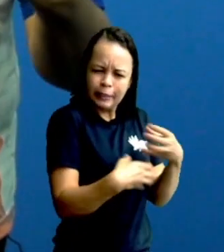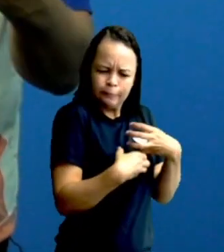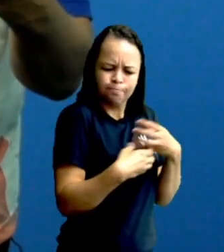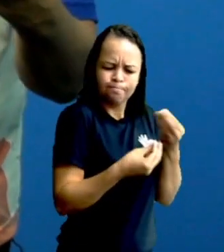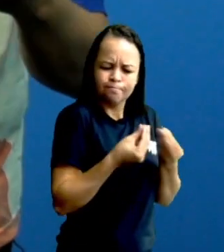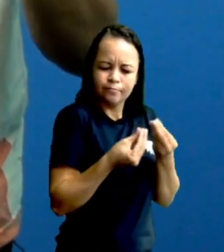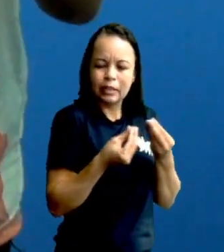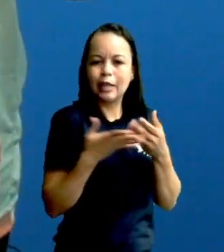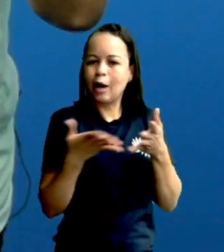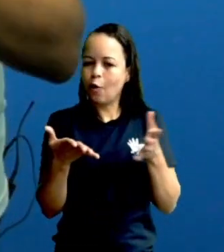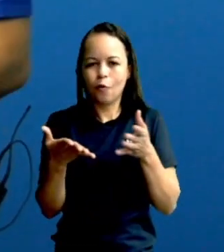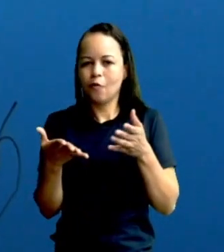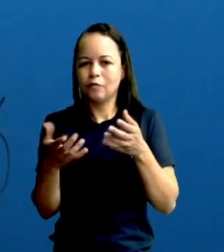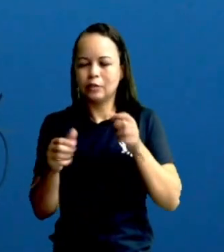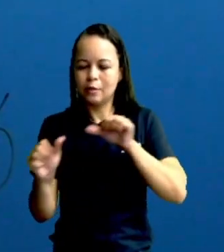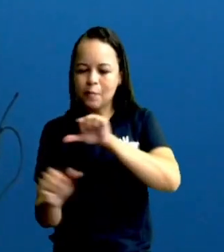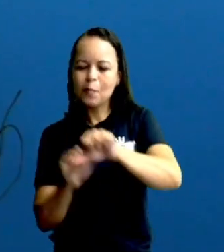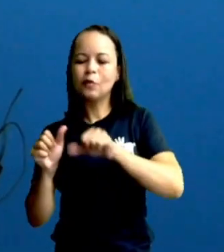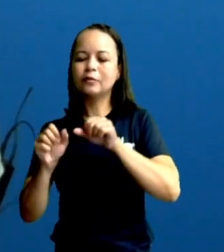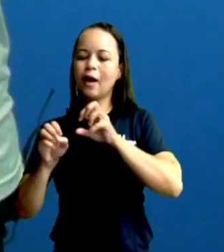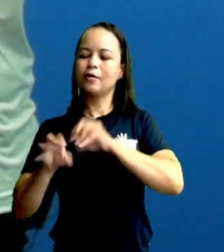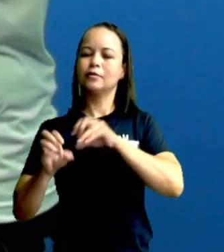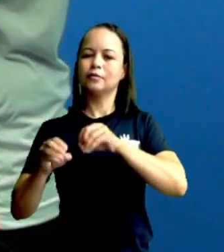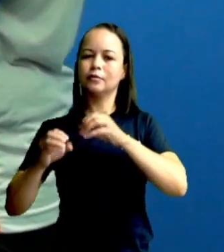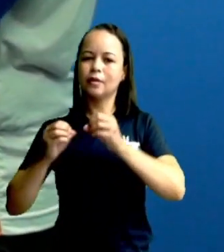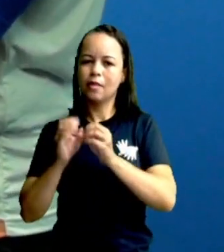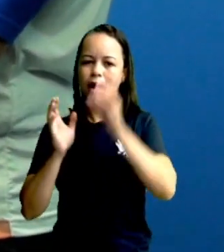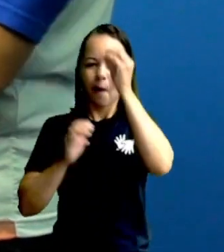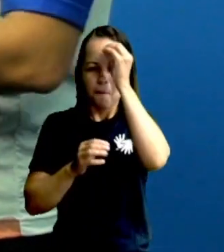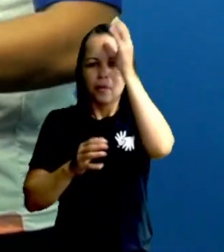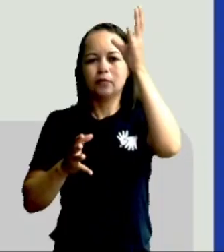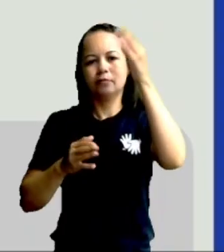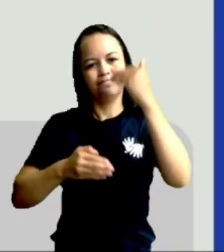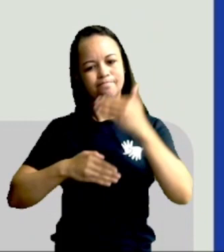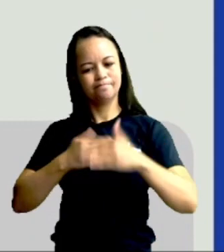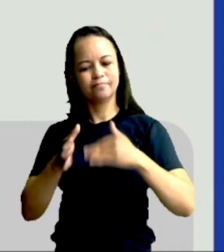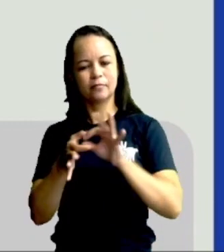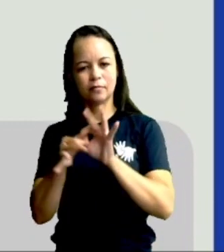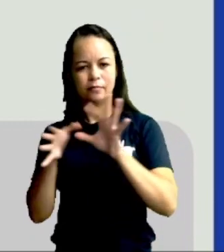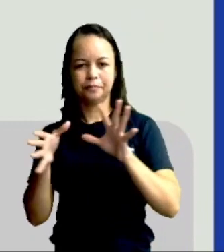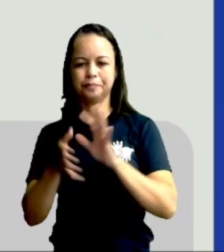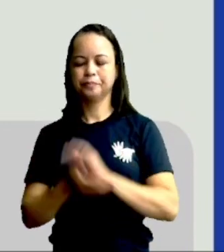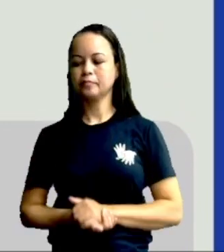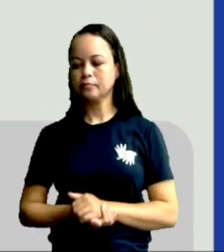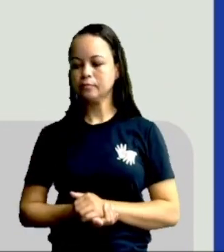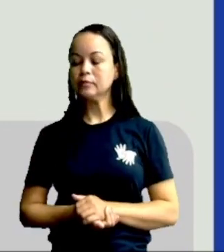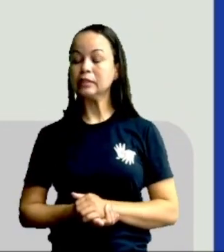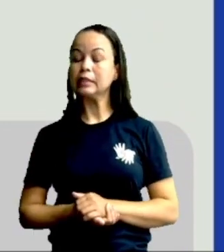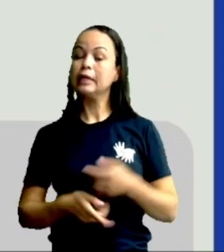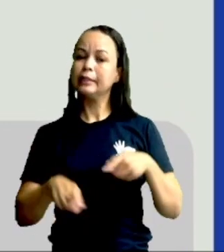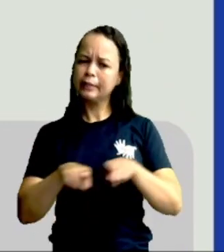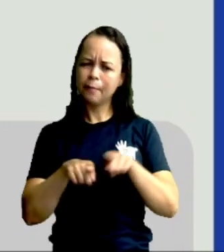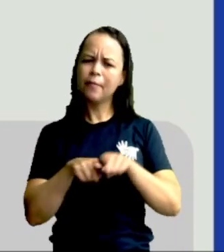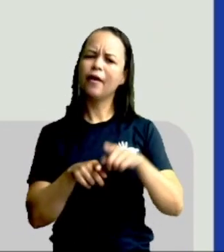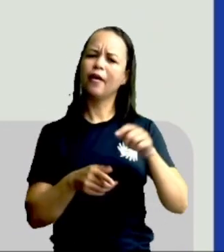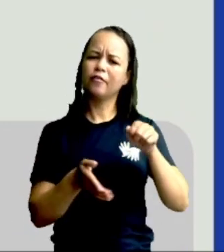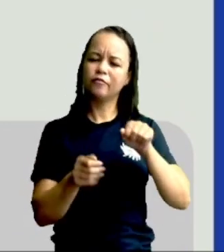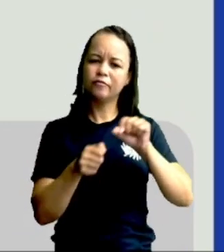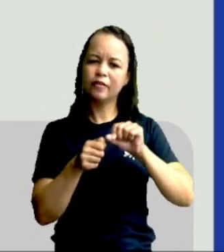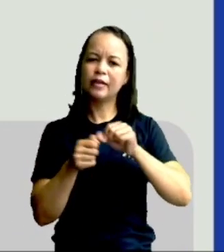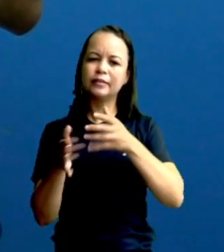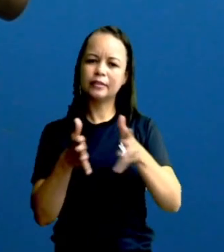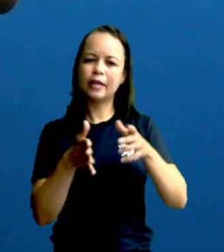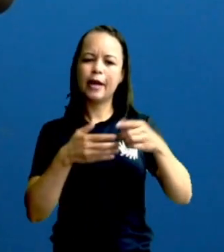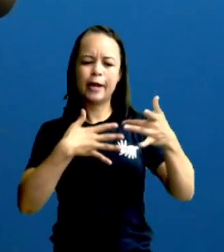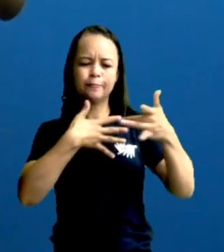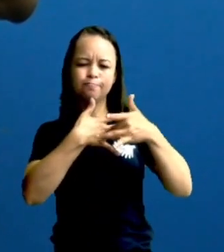sujeito emancipado criticamente. E aí, ó, realizar exames periódicos. E principalmente, deixa eu fazer aqui uma